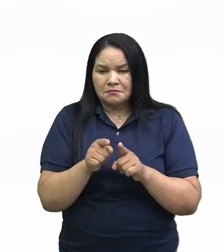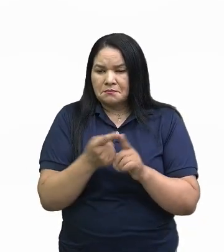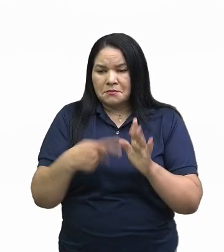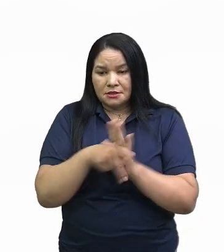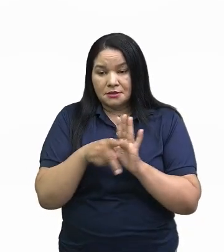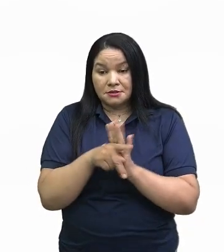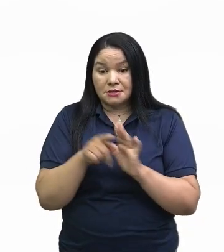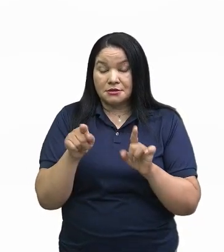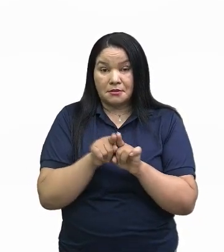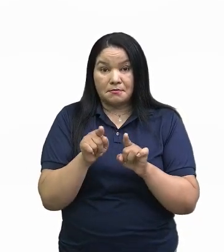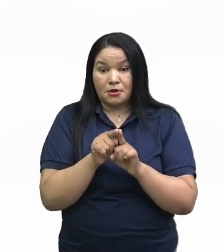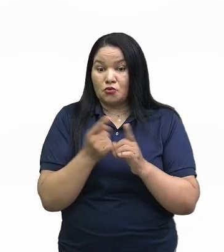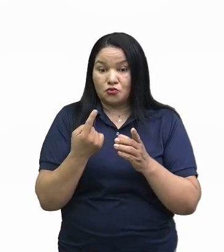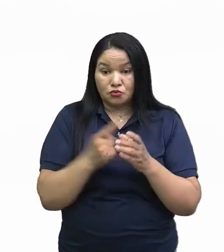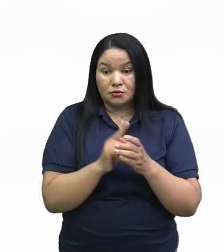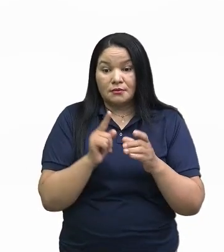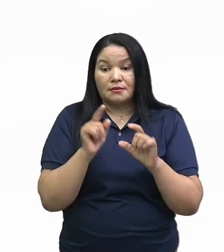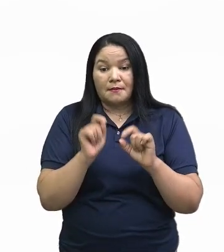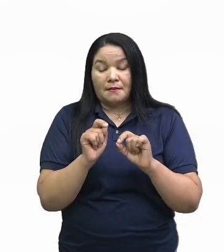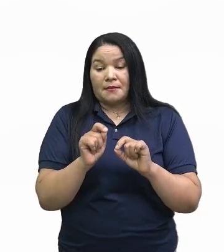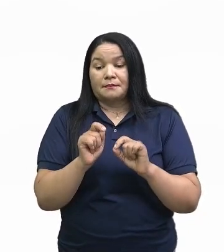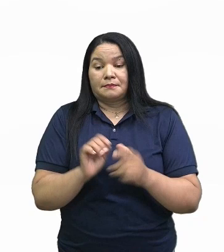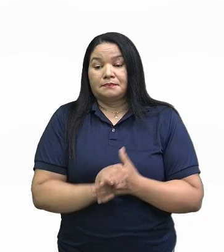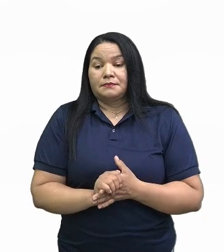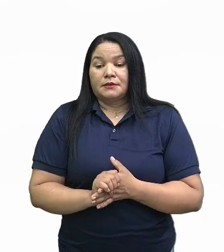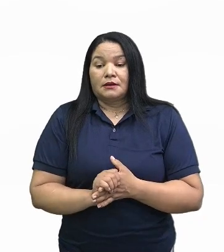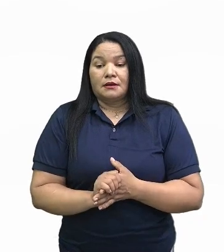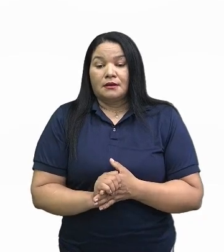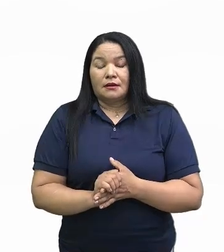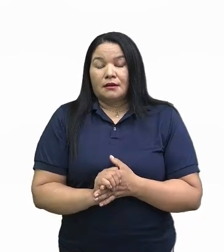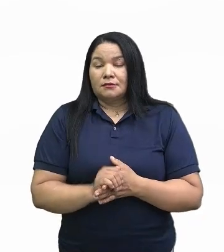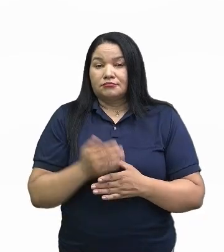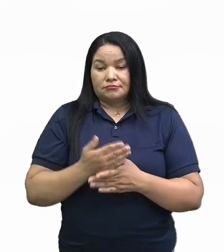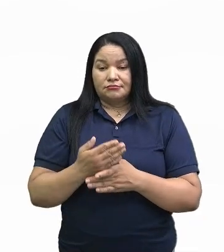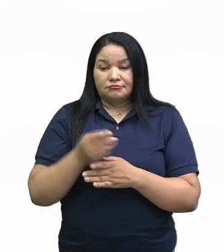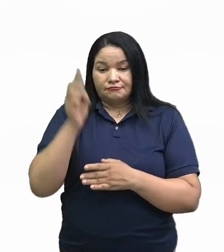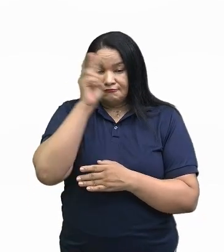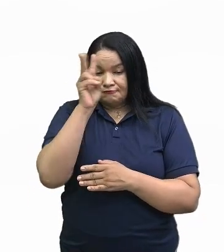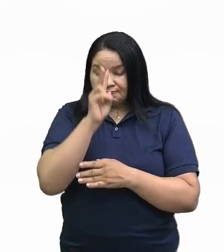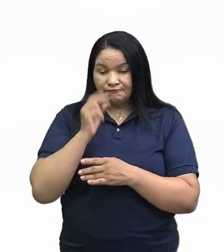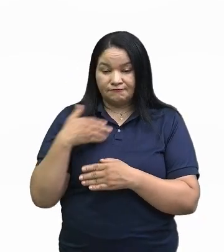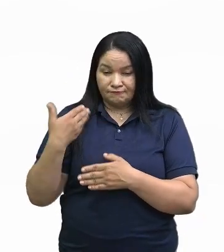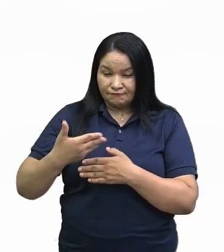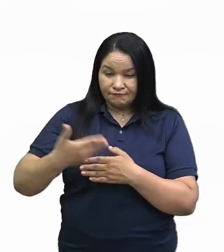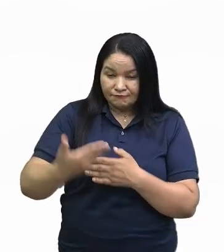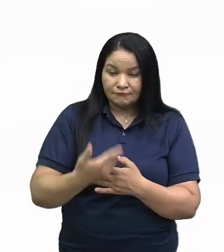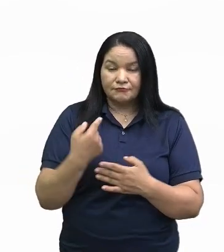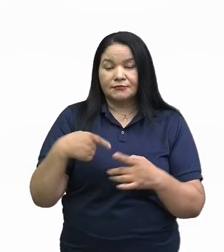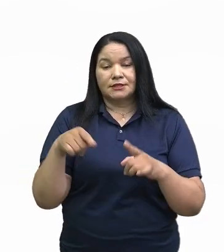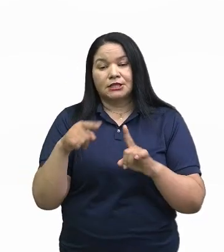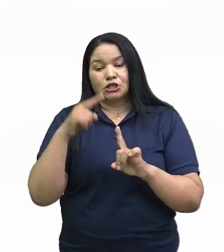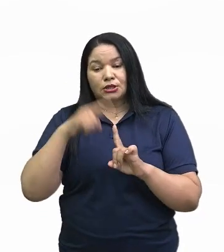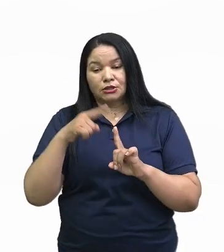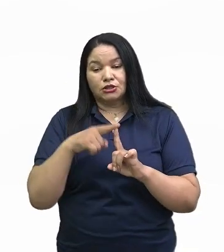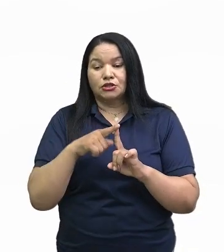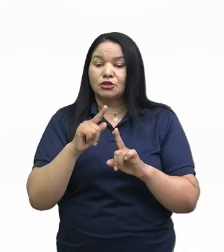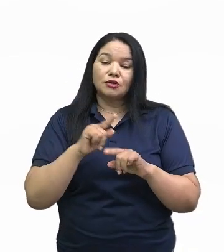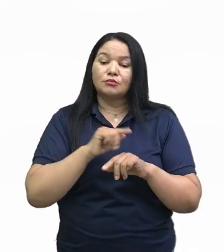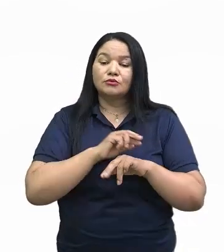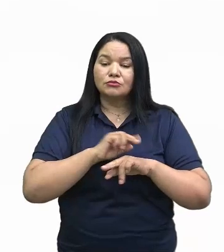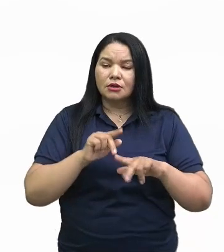exclusão e solidariedade se manifestam ao longo da história. Os estilos e gêneros artísticos têm